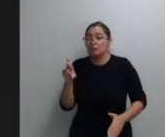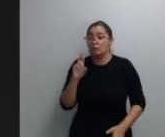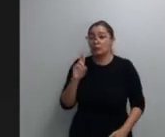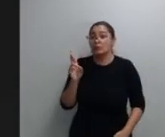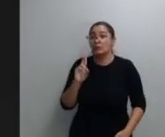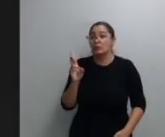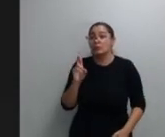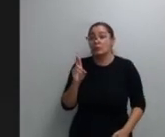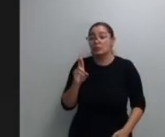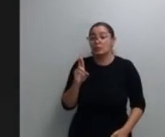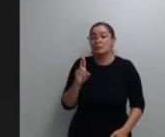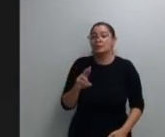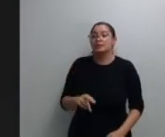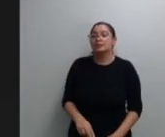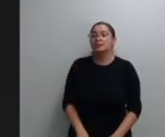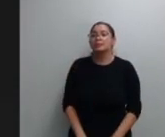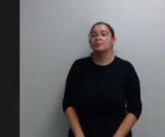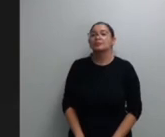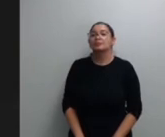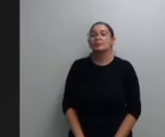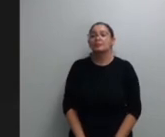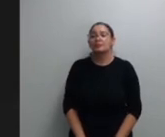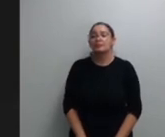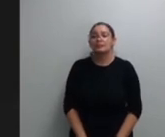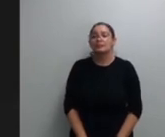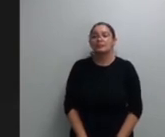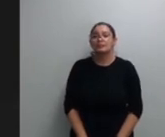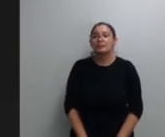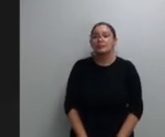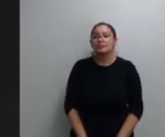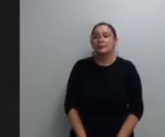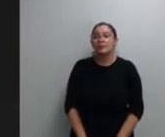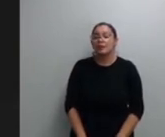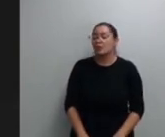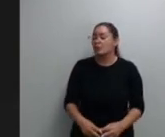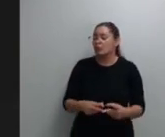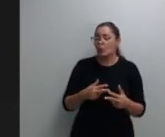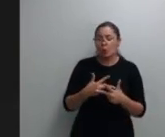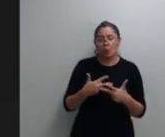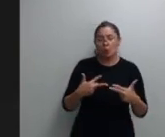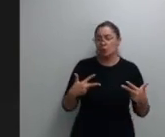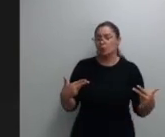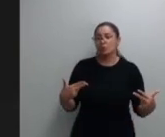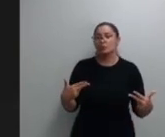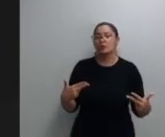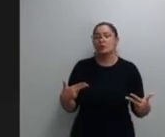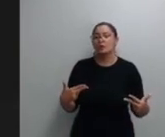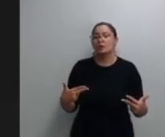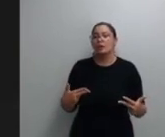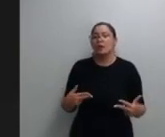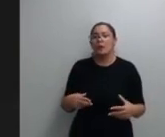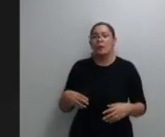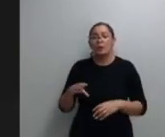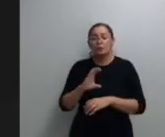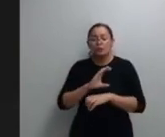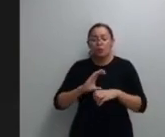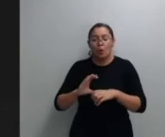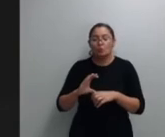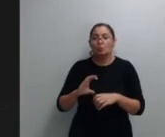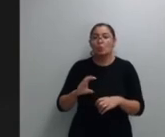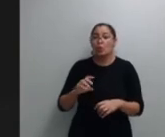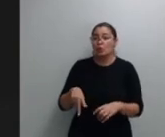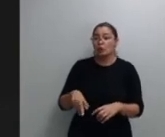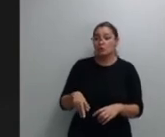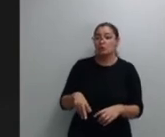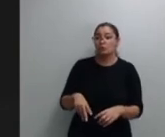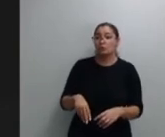fusões aquisições incorporações joint ventures etc estatuiu o sistema de seu controle estatal o CAD